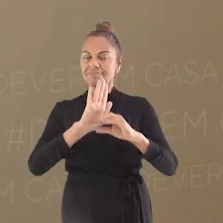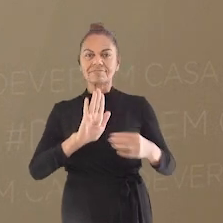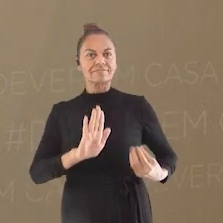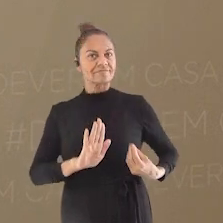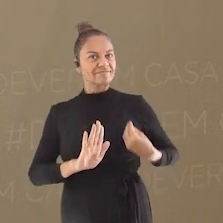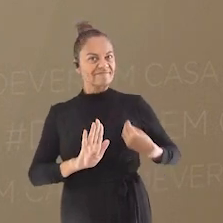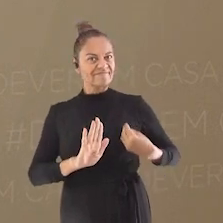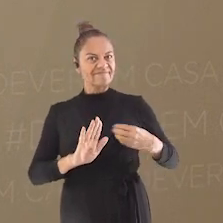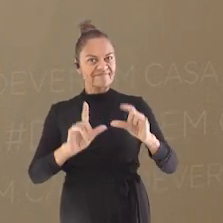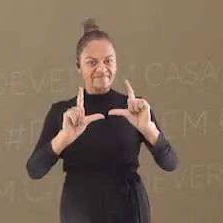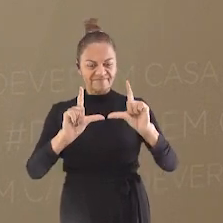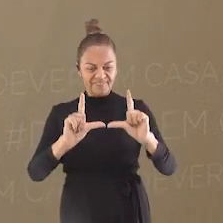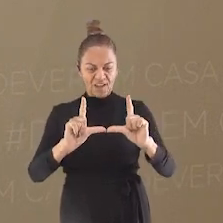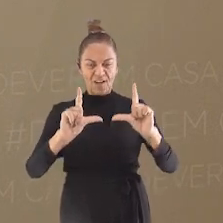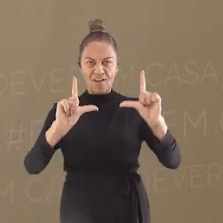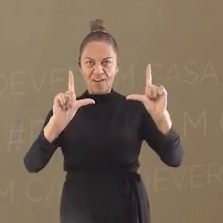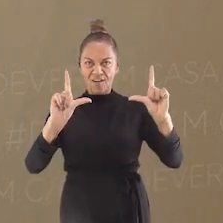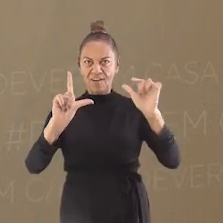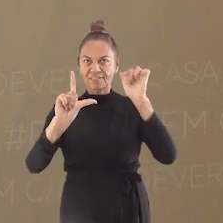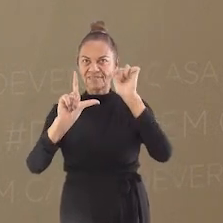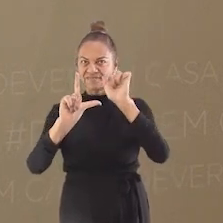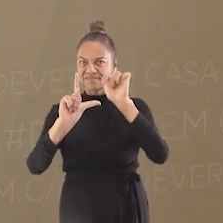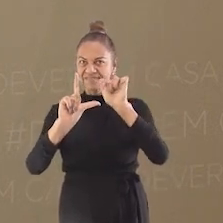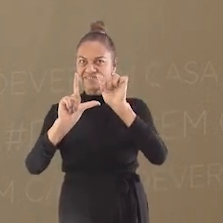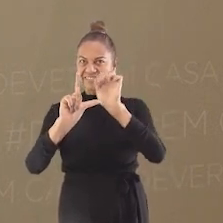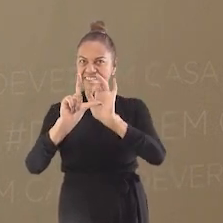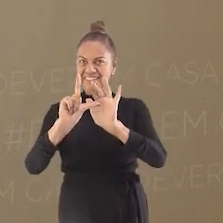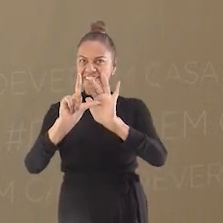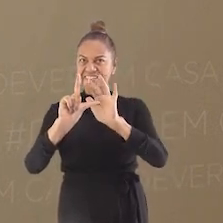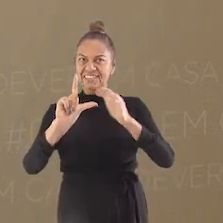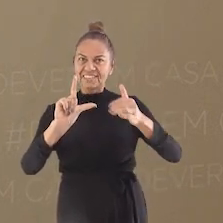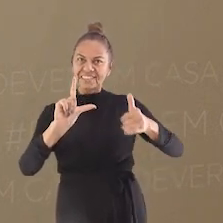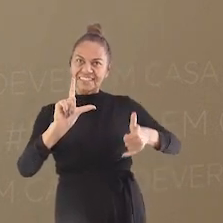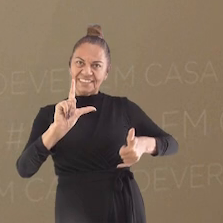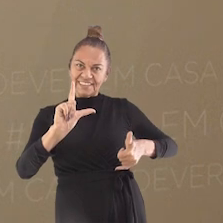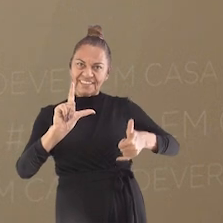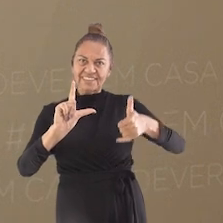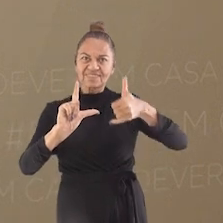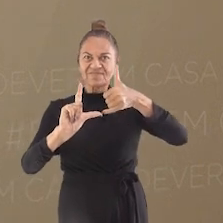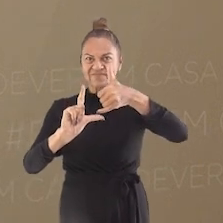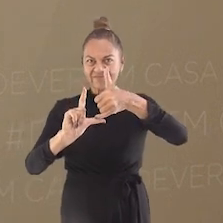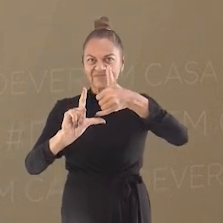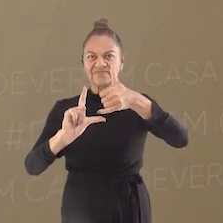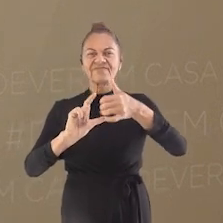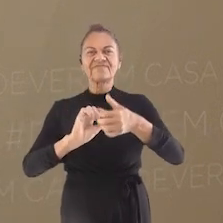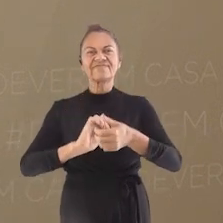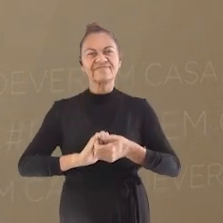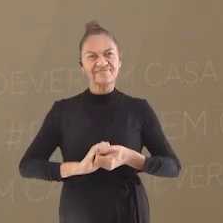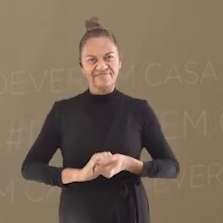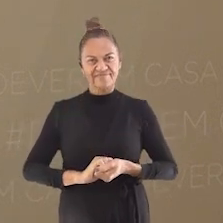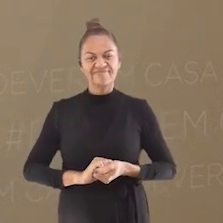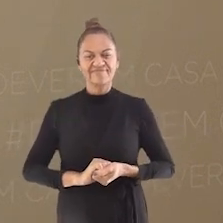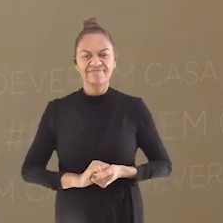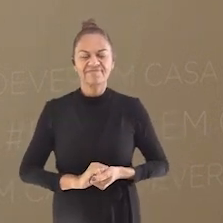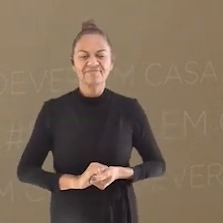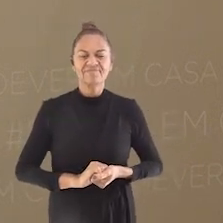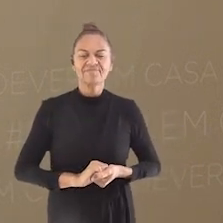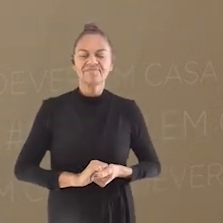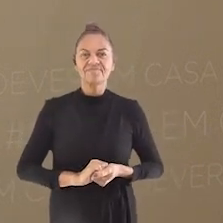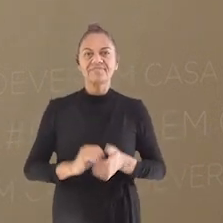Para isso, é só você apontar o seu celular para o QR Code que aparece aí na sua tela e marcar a sua.